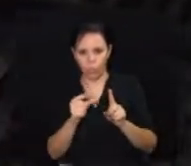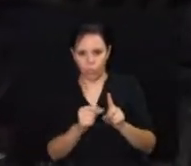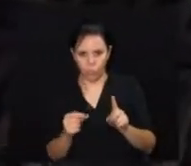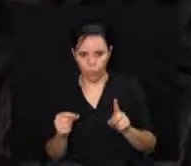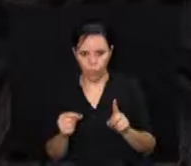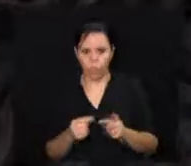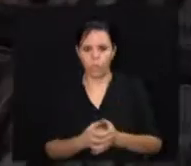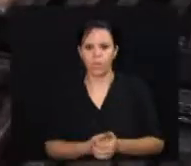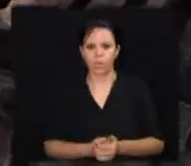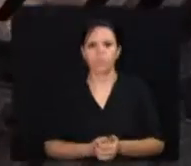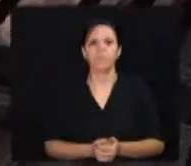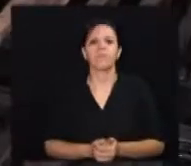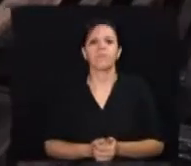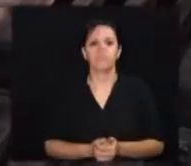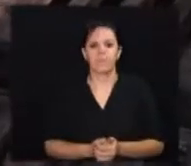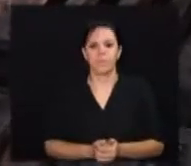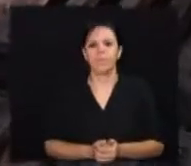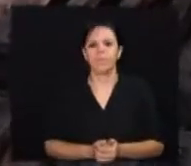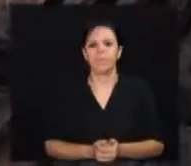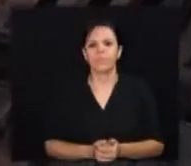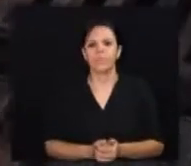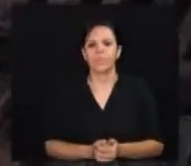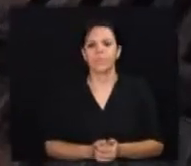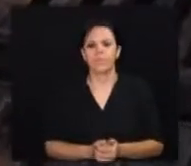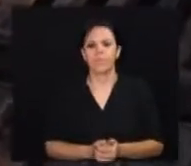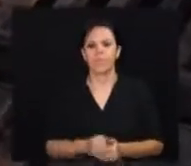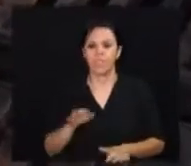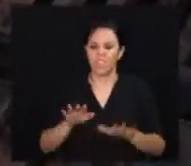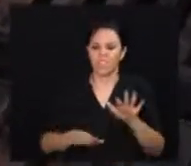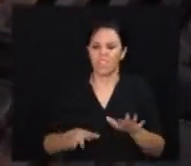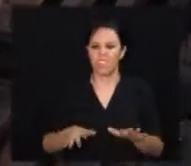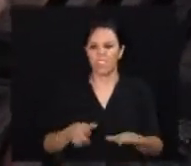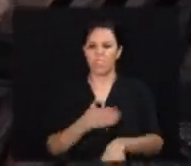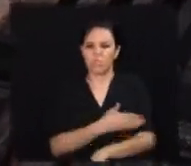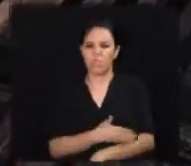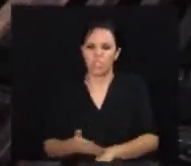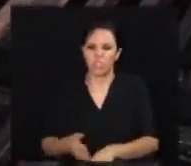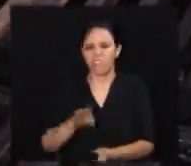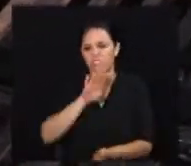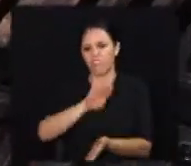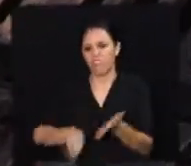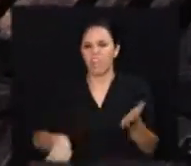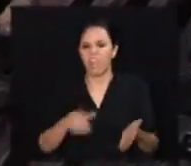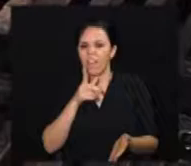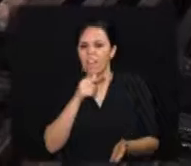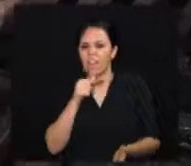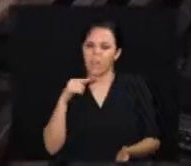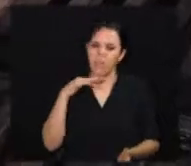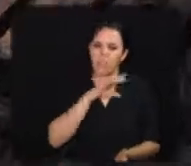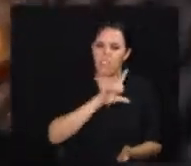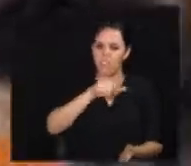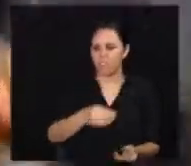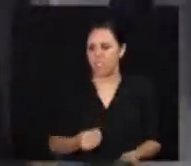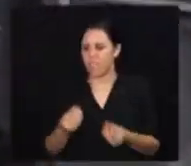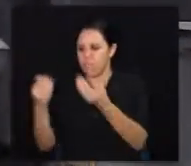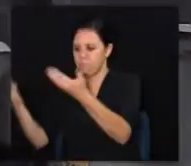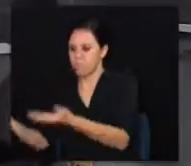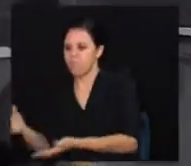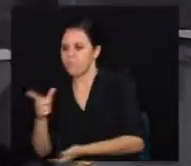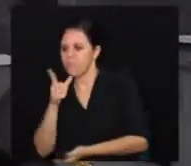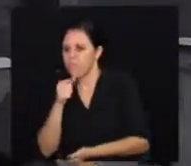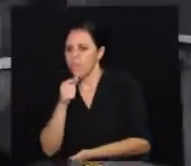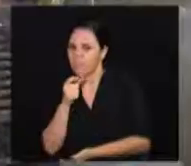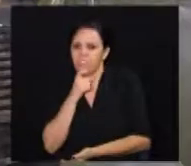aqui. Uhum. A massa, a gente tem a mania de tirar da água quente e passar na água gelada, né, para não grudar.